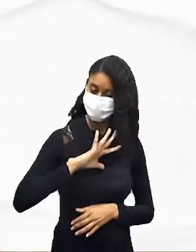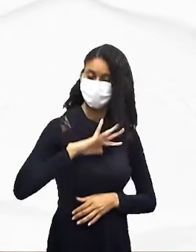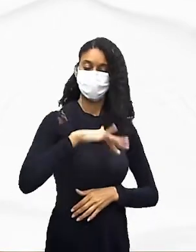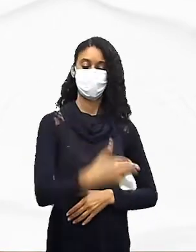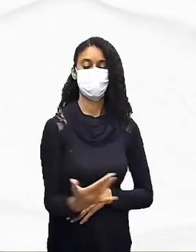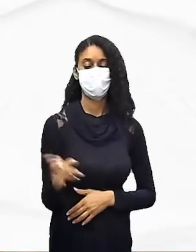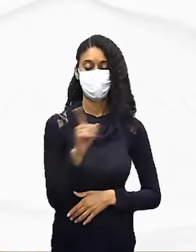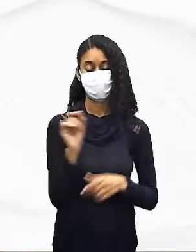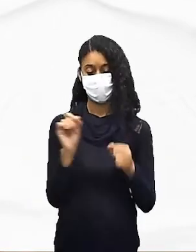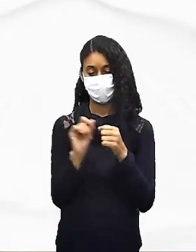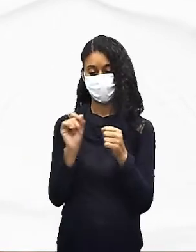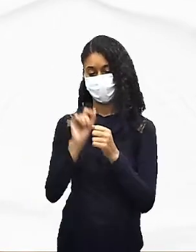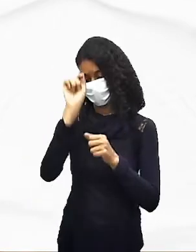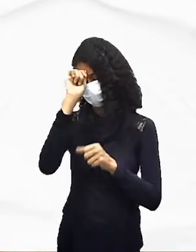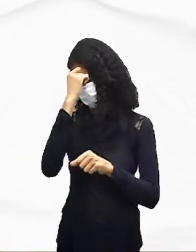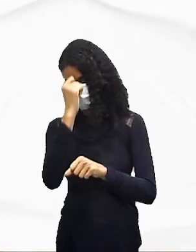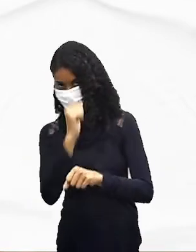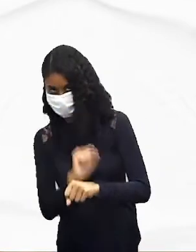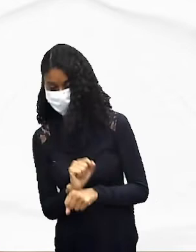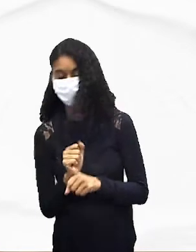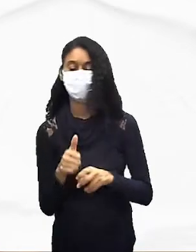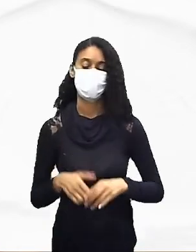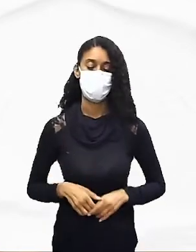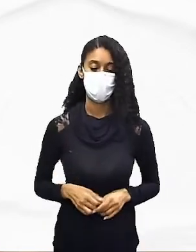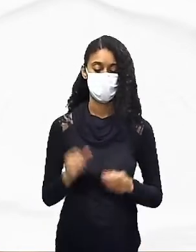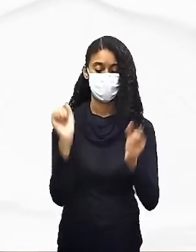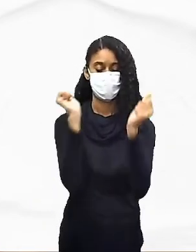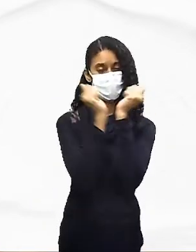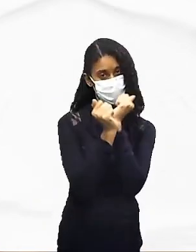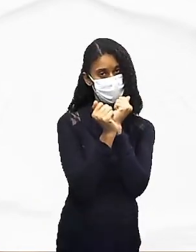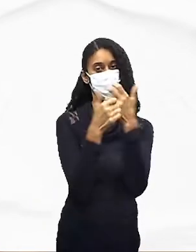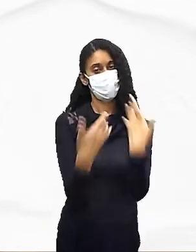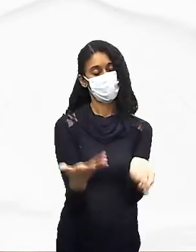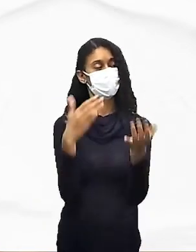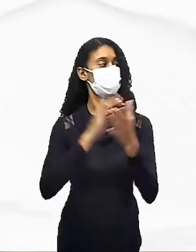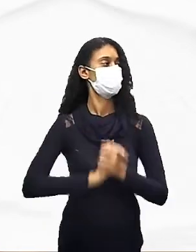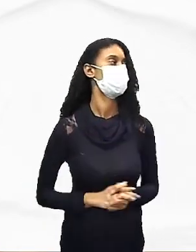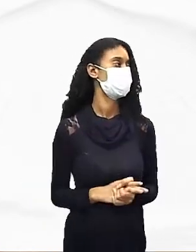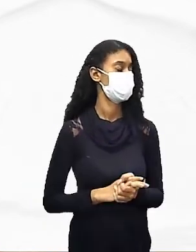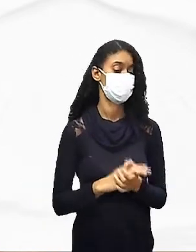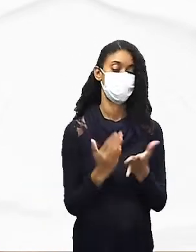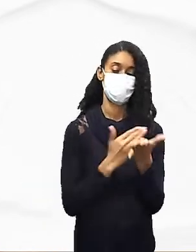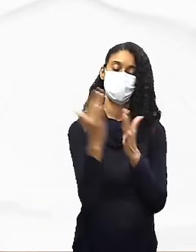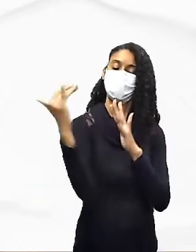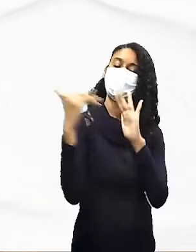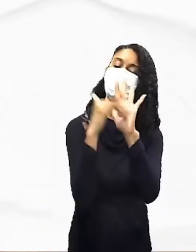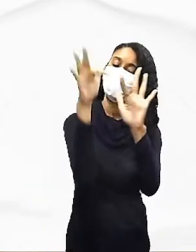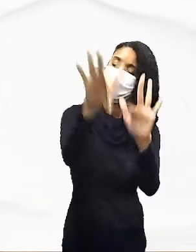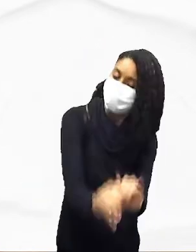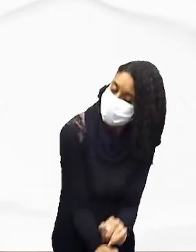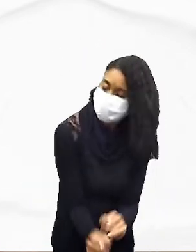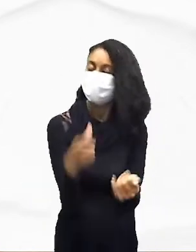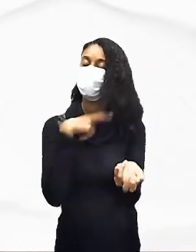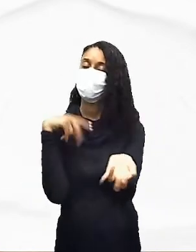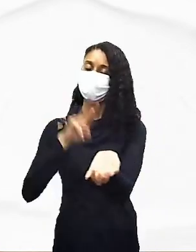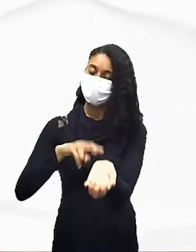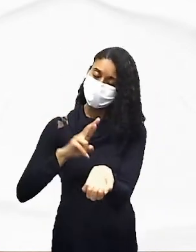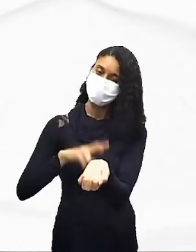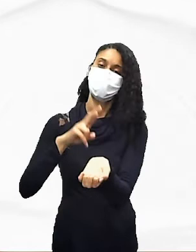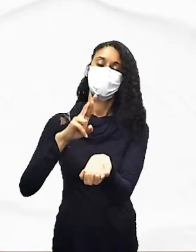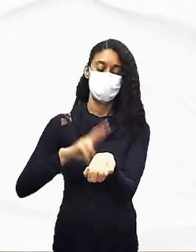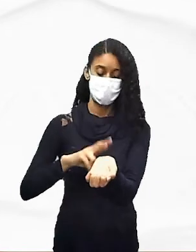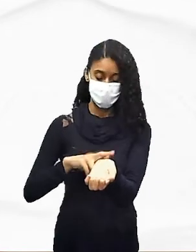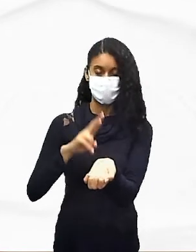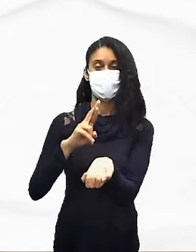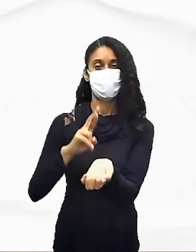tônica, né? A sexta também é tônica. Então, é do começo ao fim. Então, dá essa tan tan tan tan tan tan